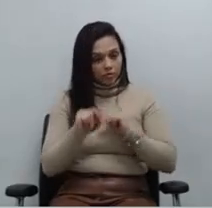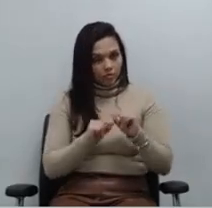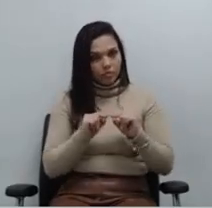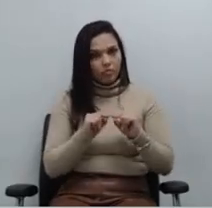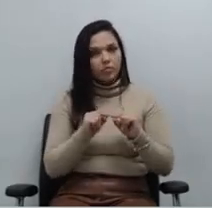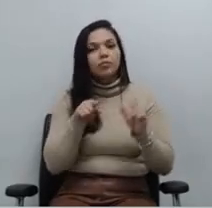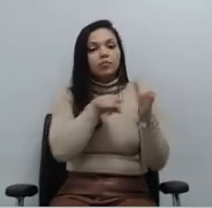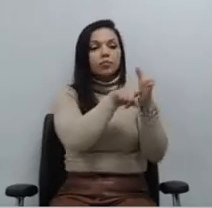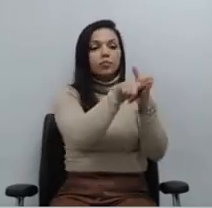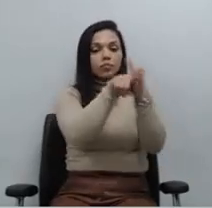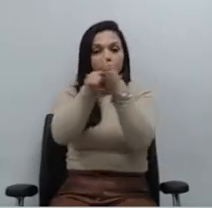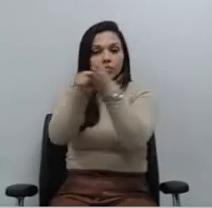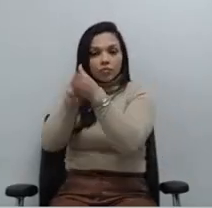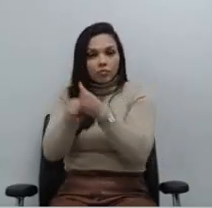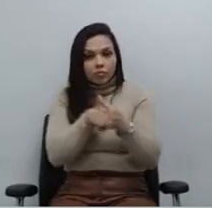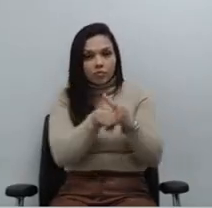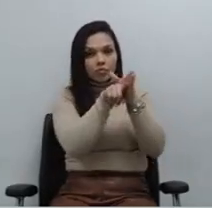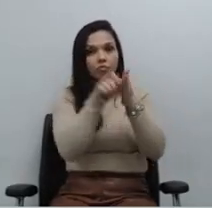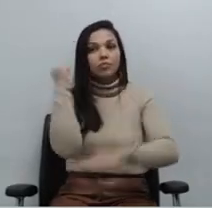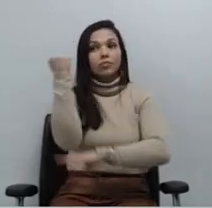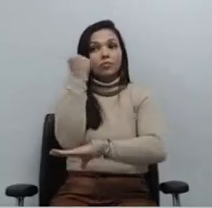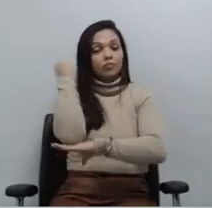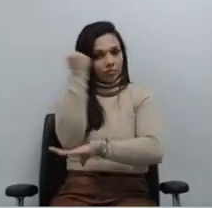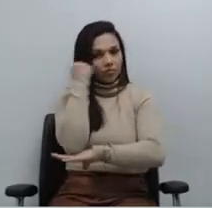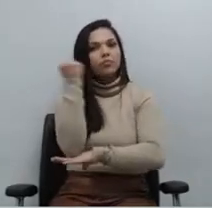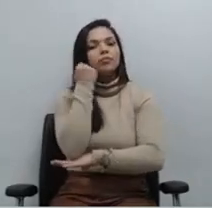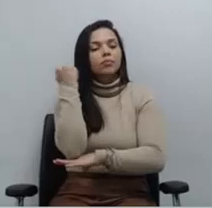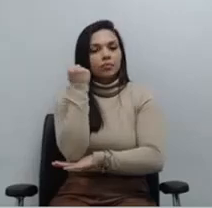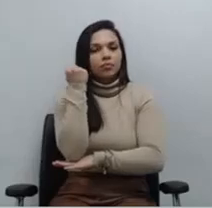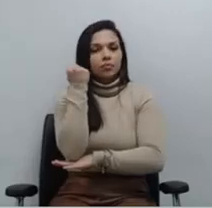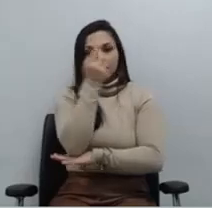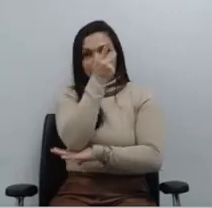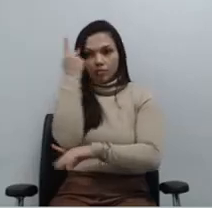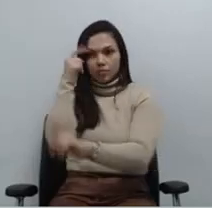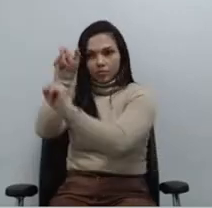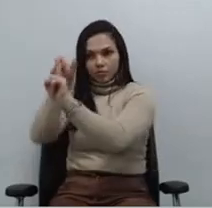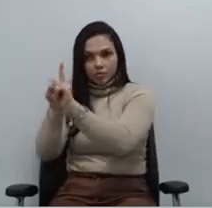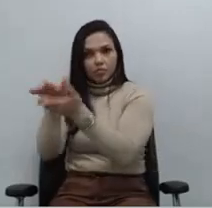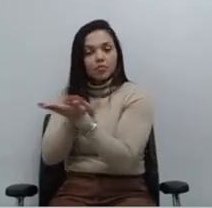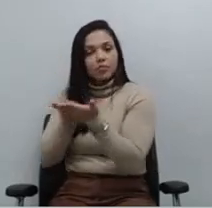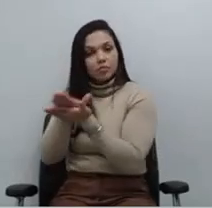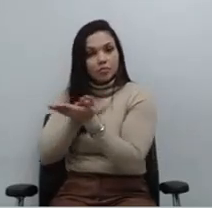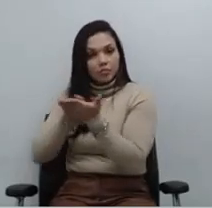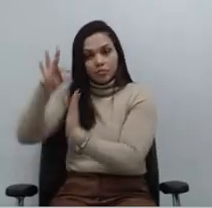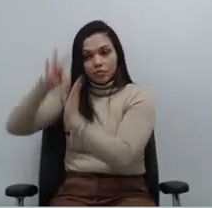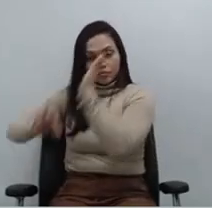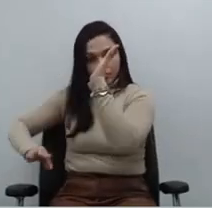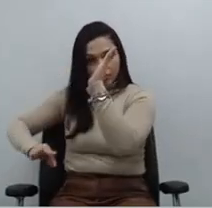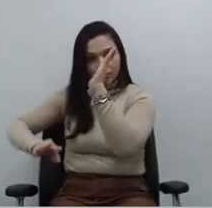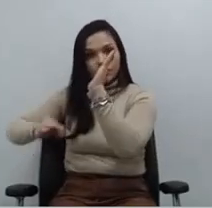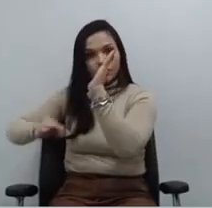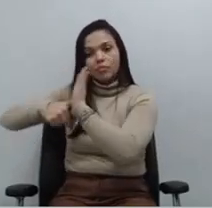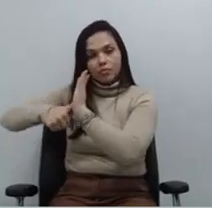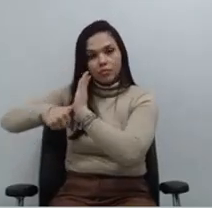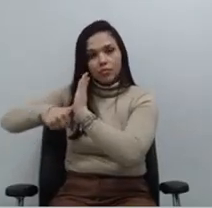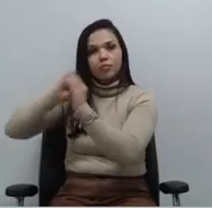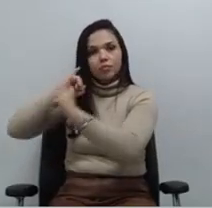um levantamento da gravidade das situações, que uma pessoa sem certificado digital é muito mais grave do que uma pessoa